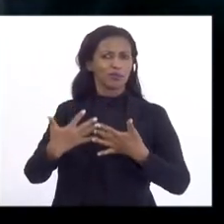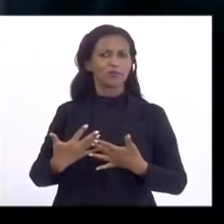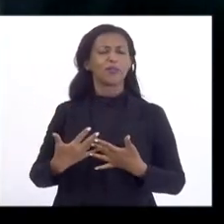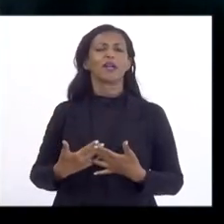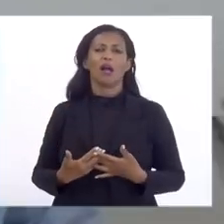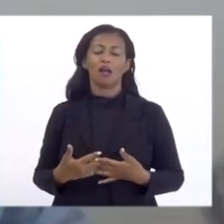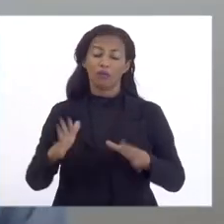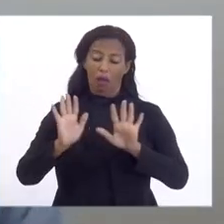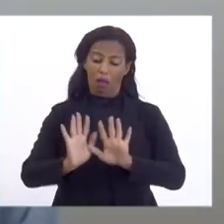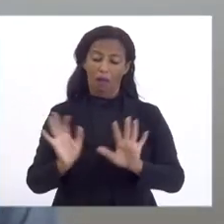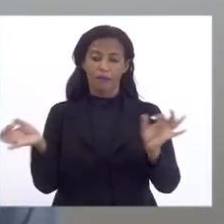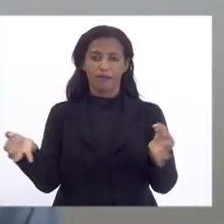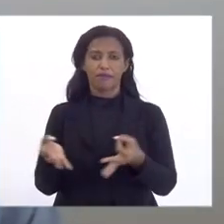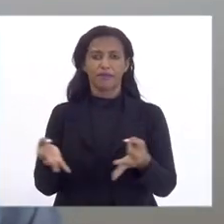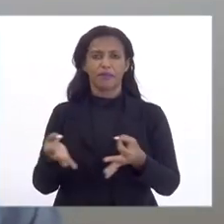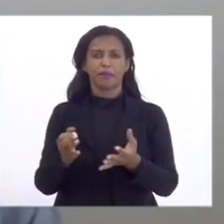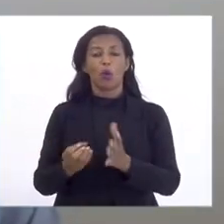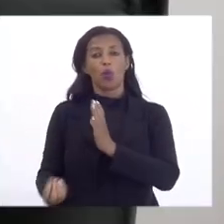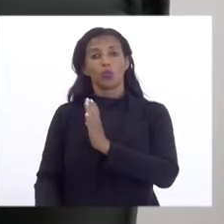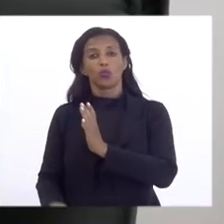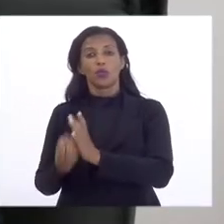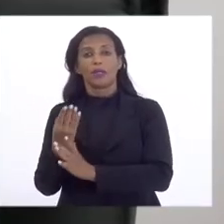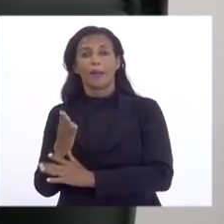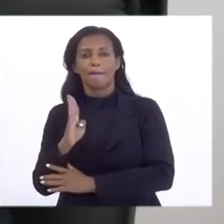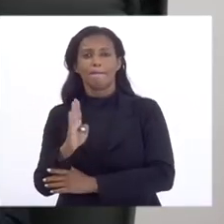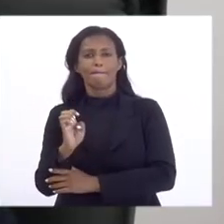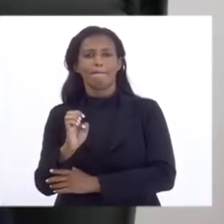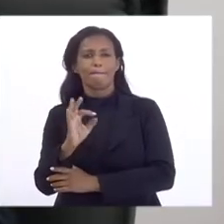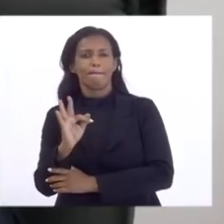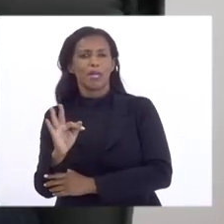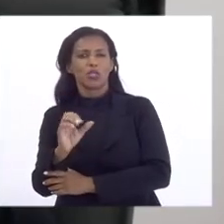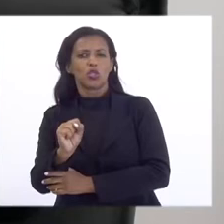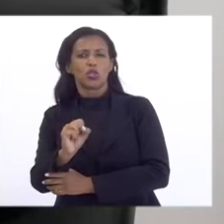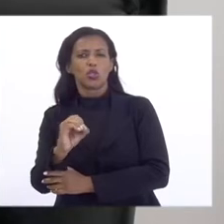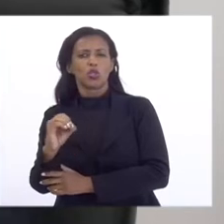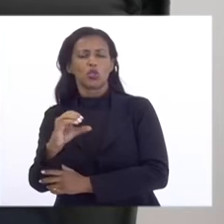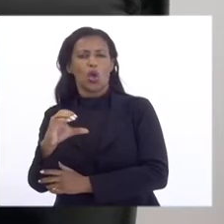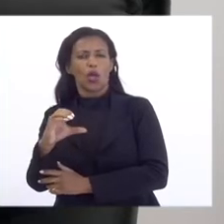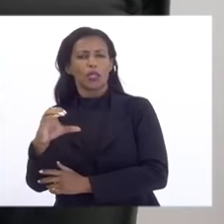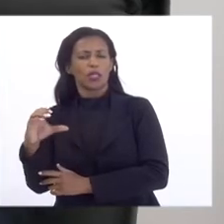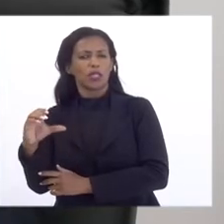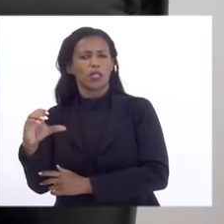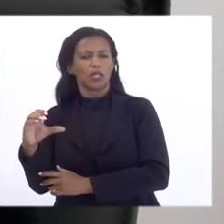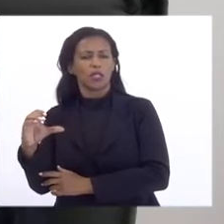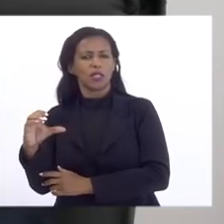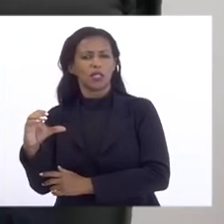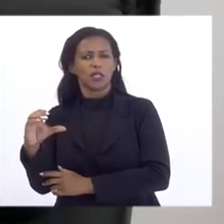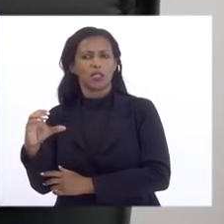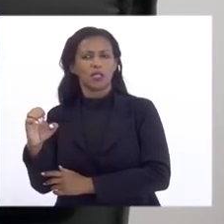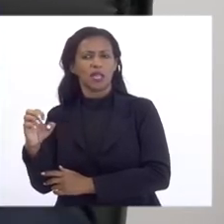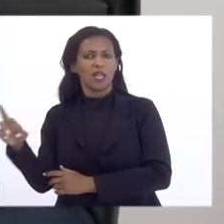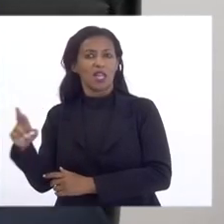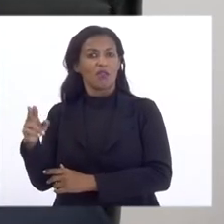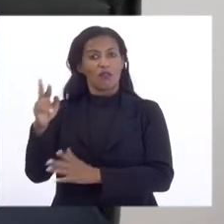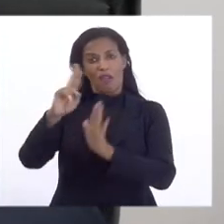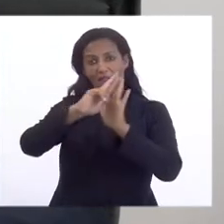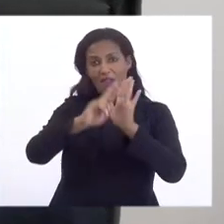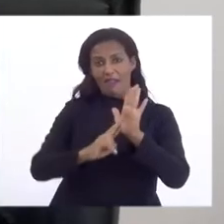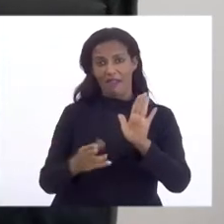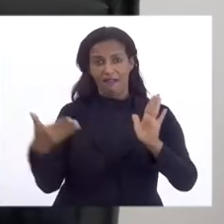Então, quando foi criada a modalidade beach soccer, ela foi criada com dimensões, trave, regras